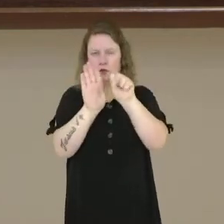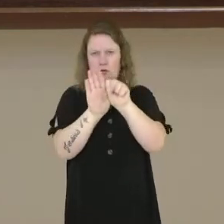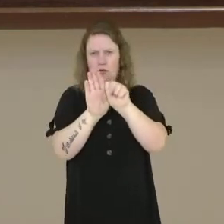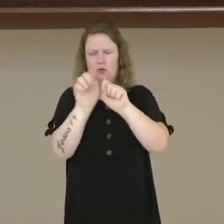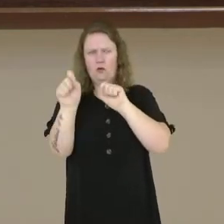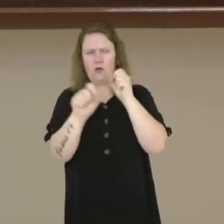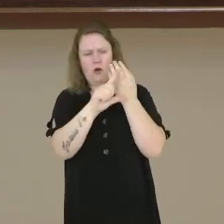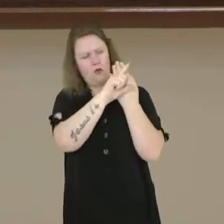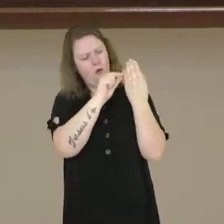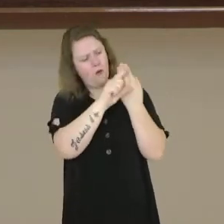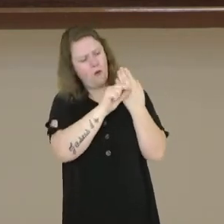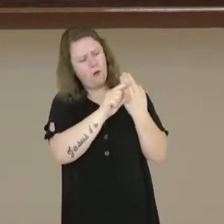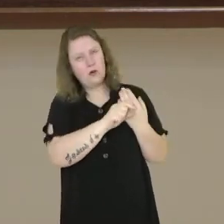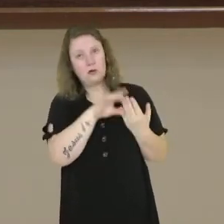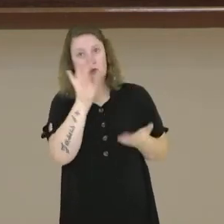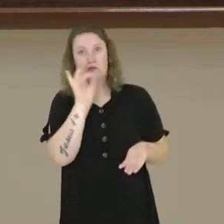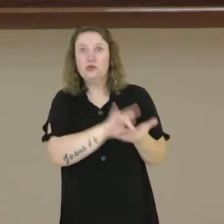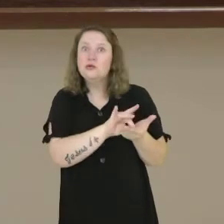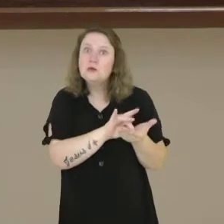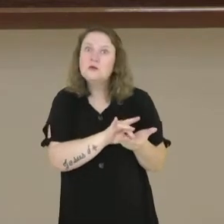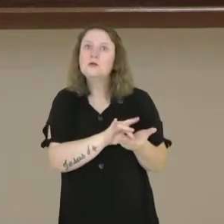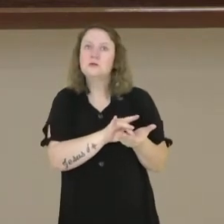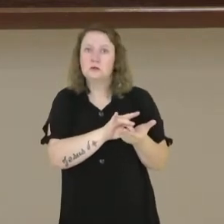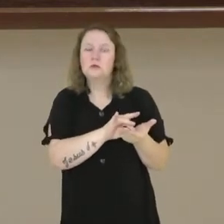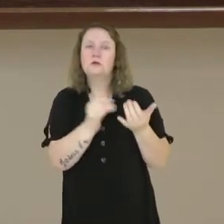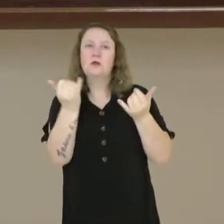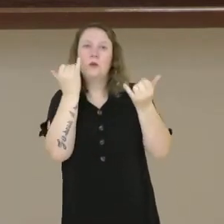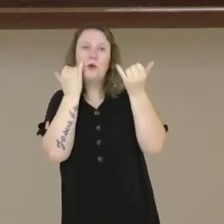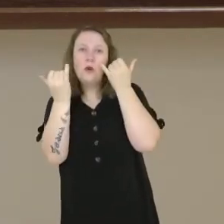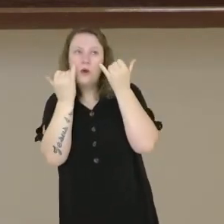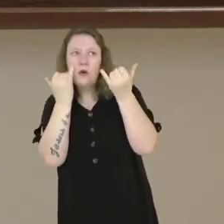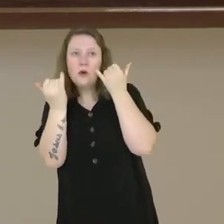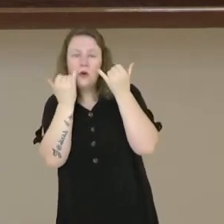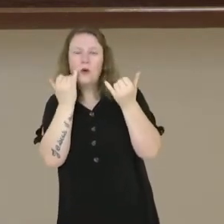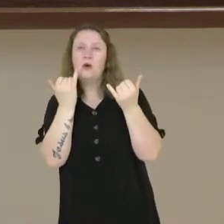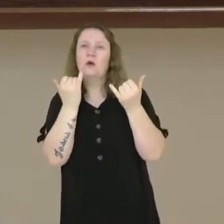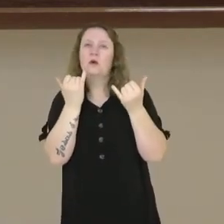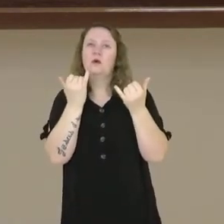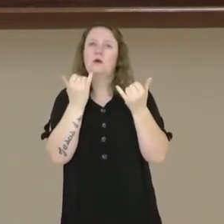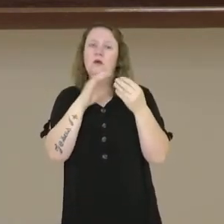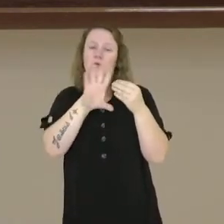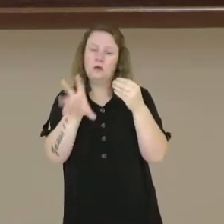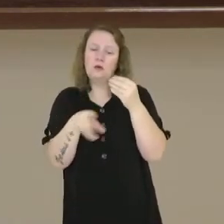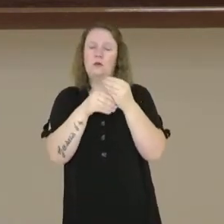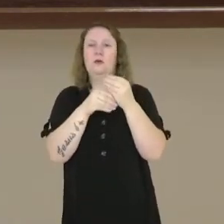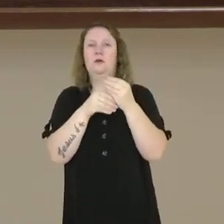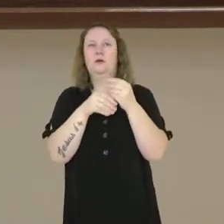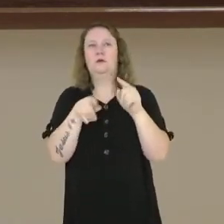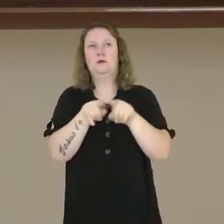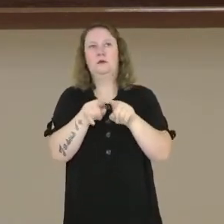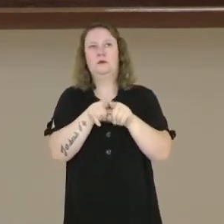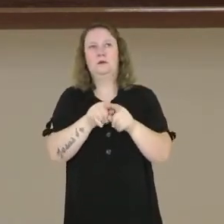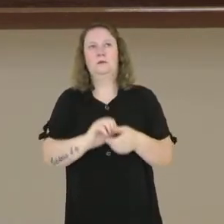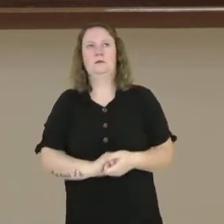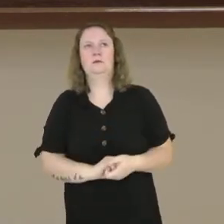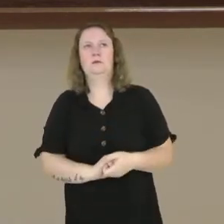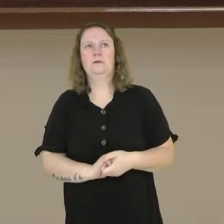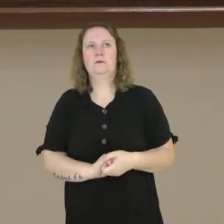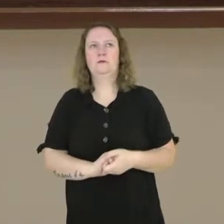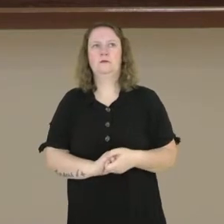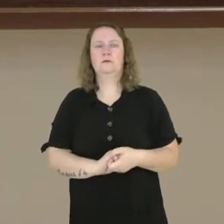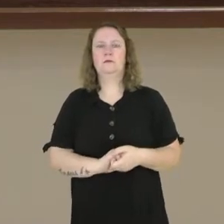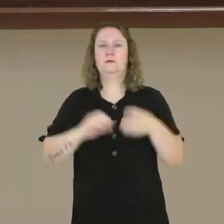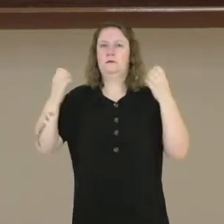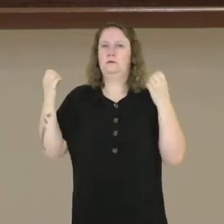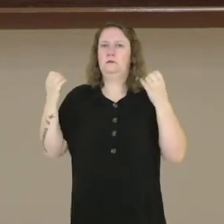originais? Aquelas fontes originais dos fatos, o que seria aí um complemento nominal. Estou falando de